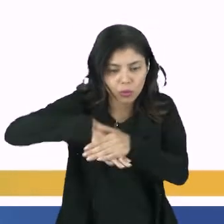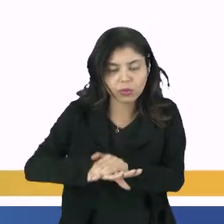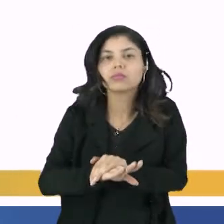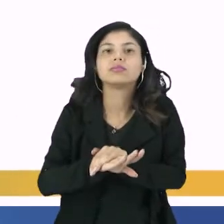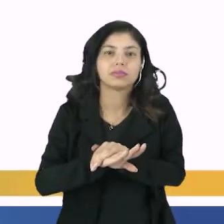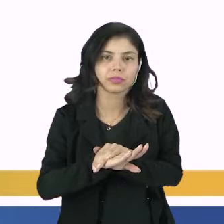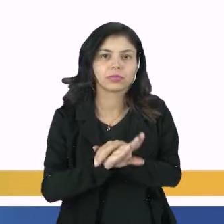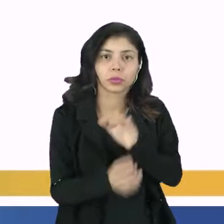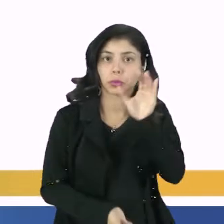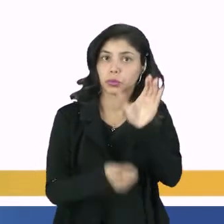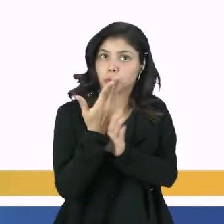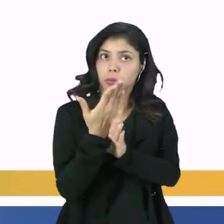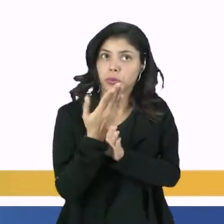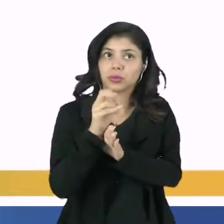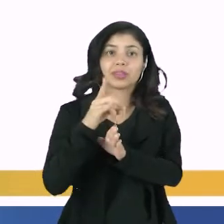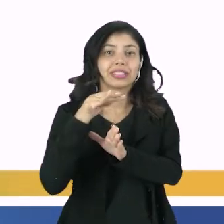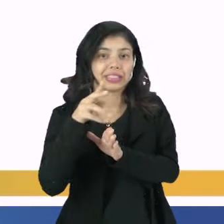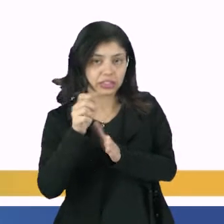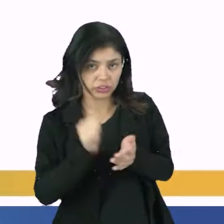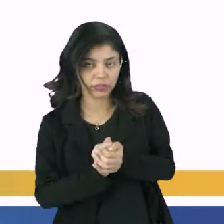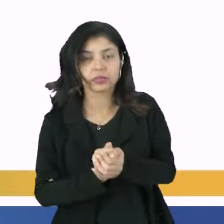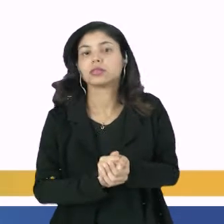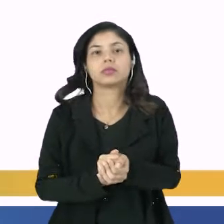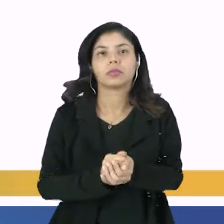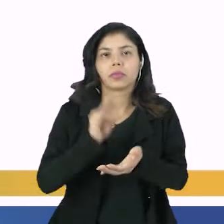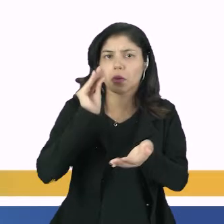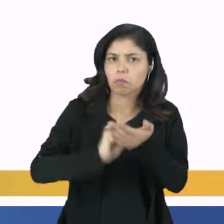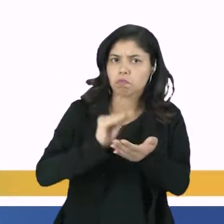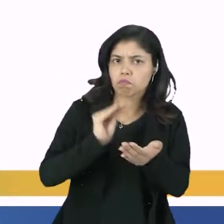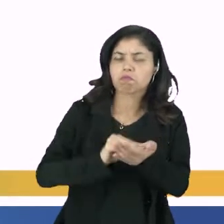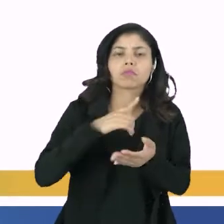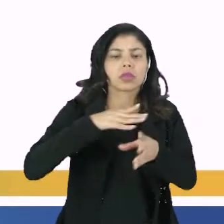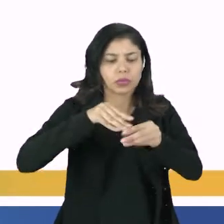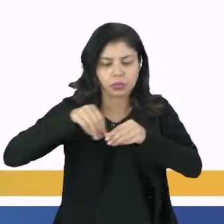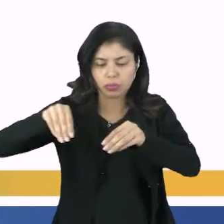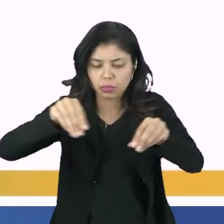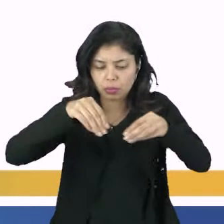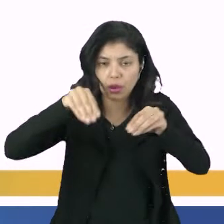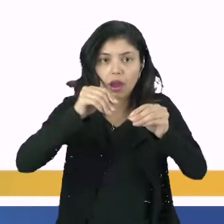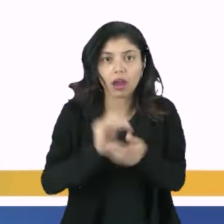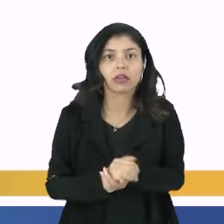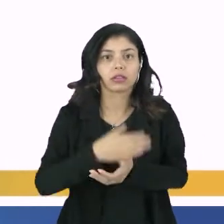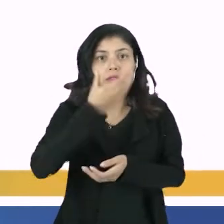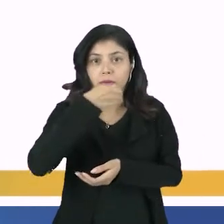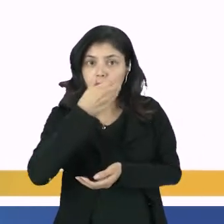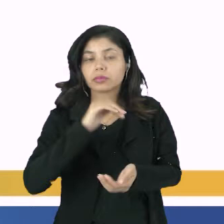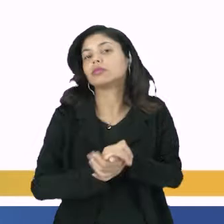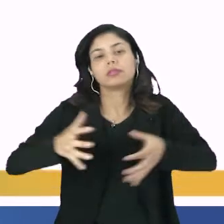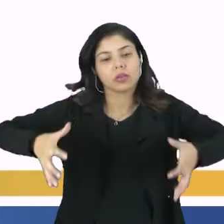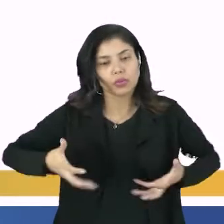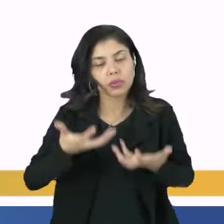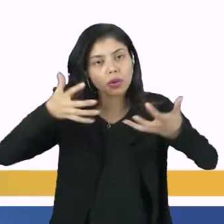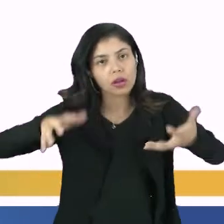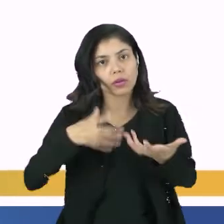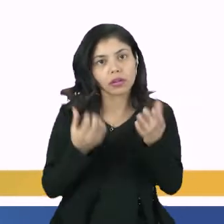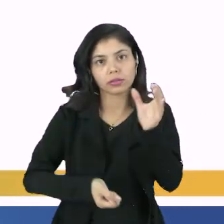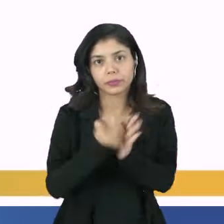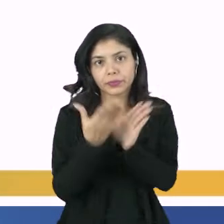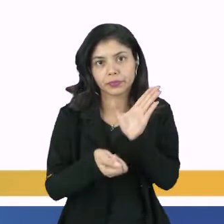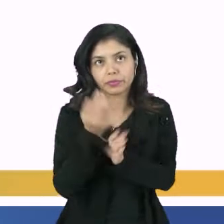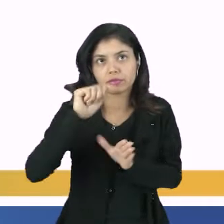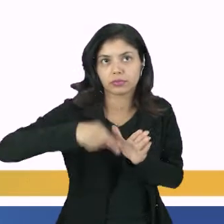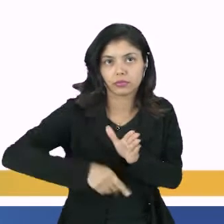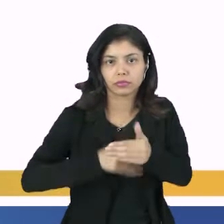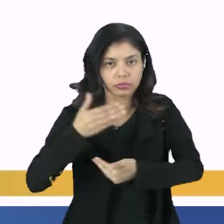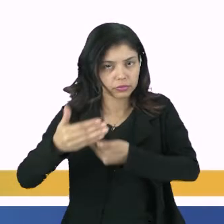armazenamento originou os excedentes, que eram as sobras das sementes, das frutas ou verduras, daquilo que era produzido dentro